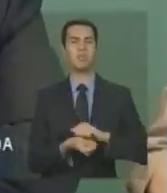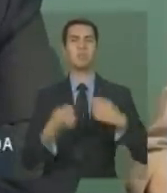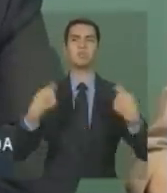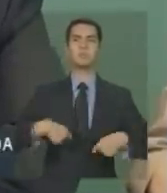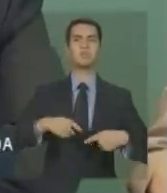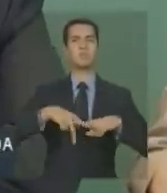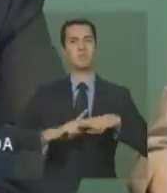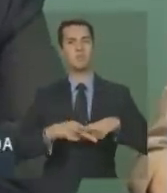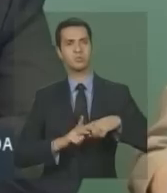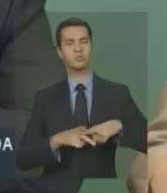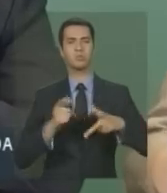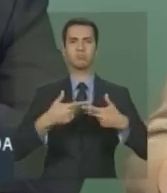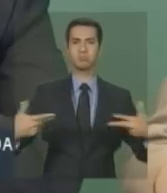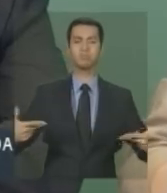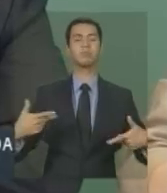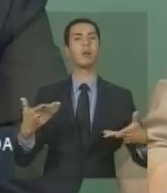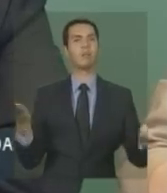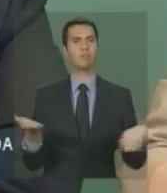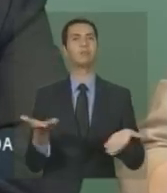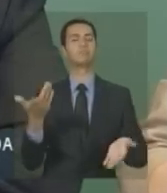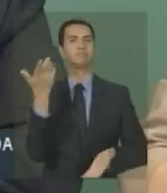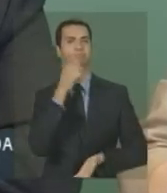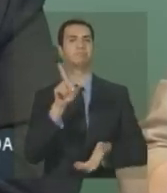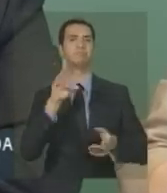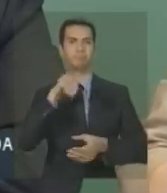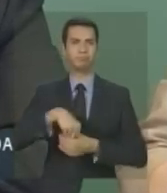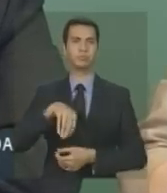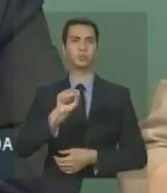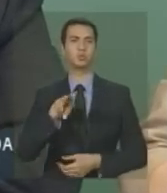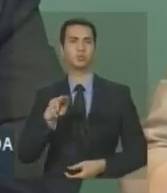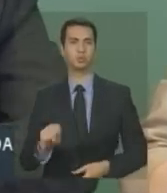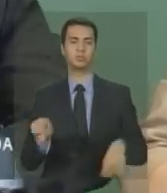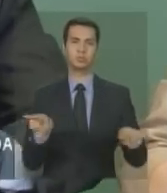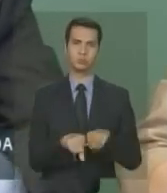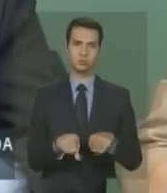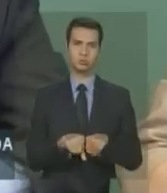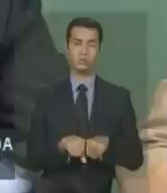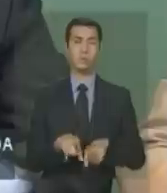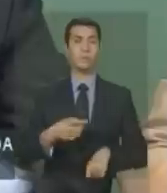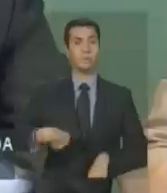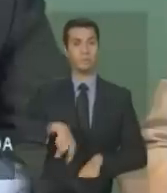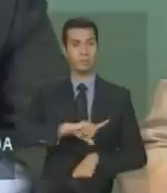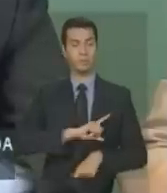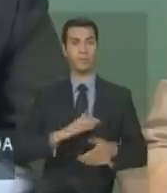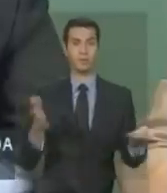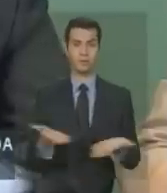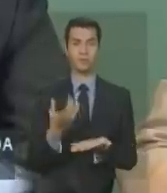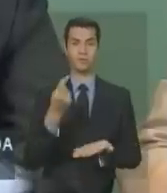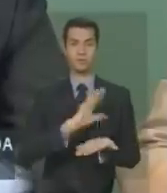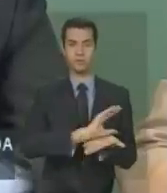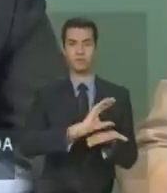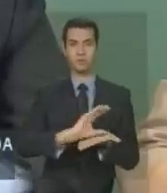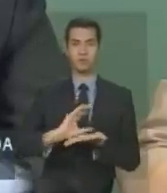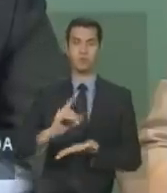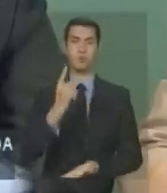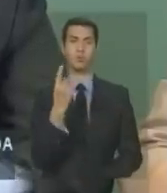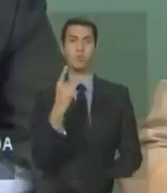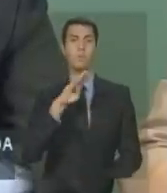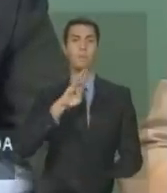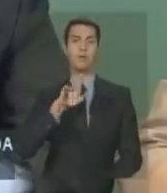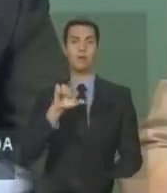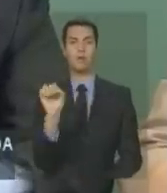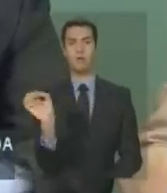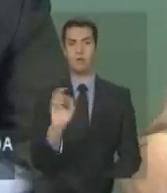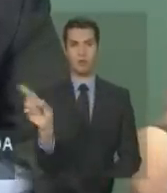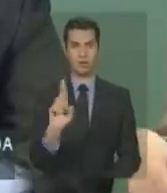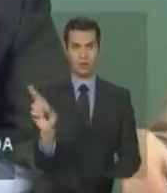do do que é considerado manutenção e adaptação Nós acreditamos que nós vamos investir cerca de R bilhão de reais